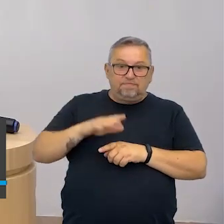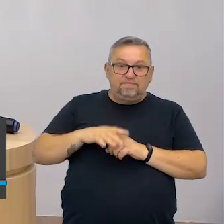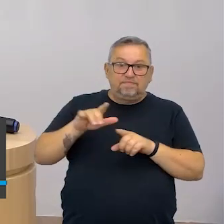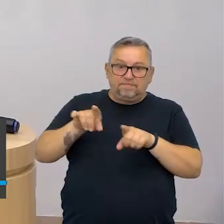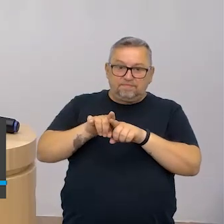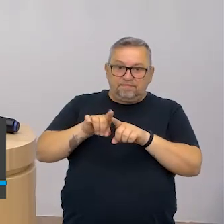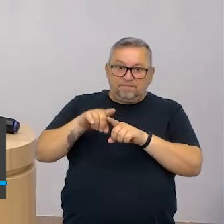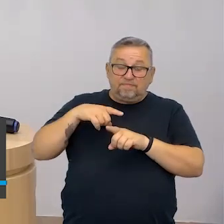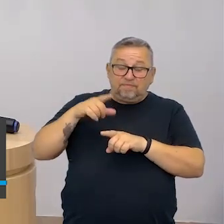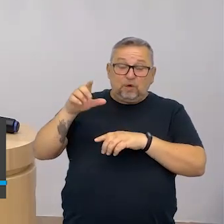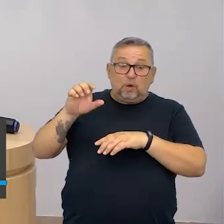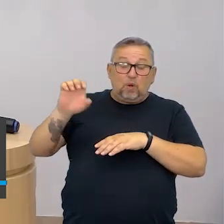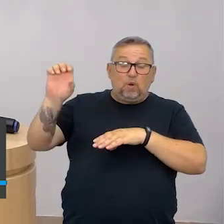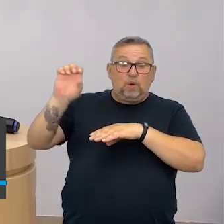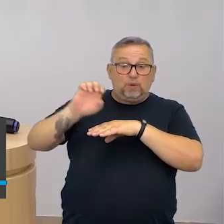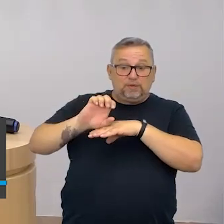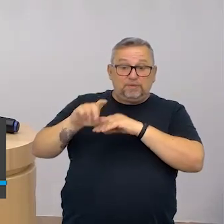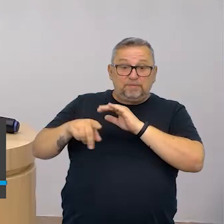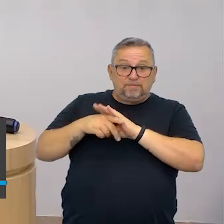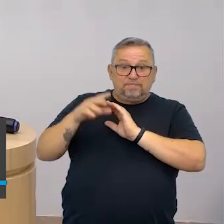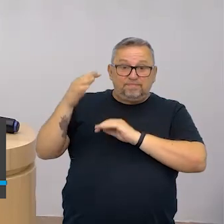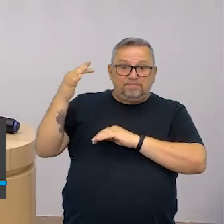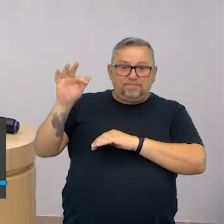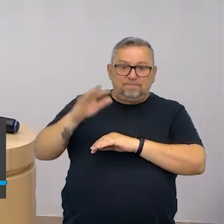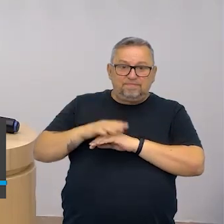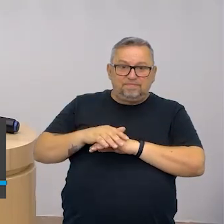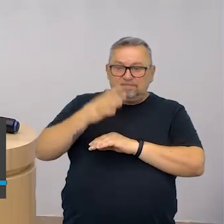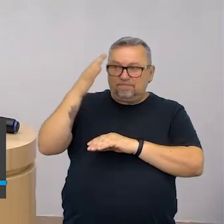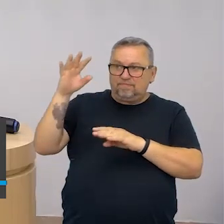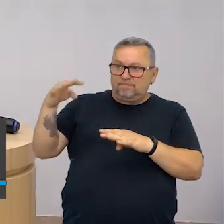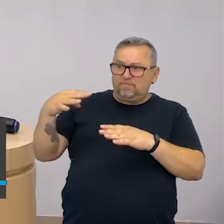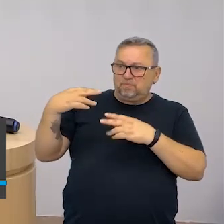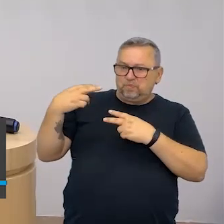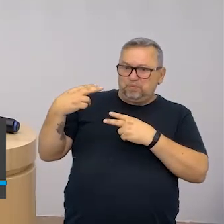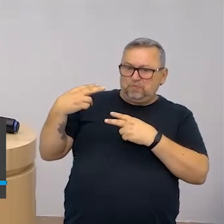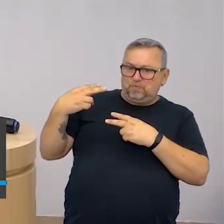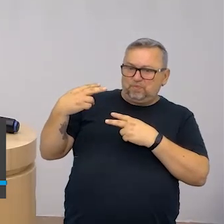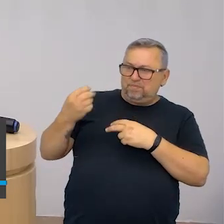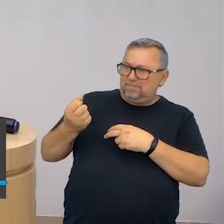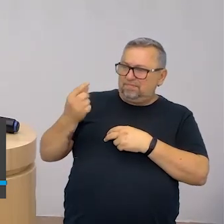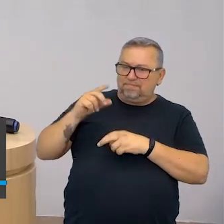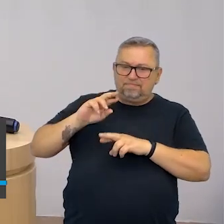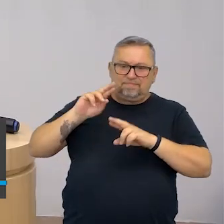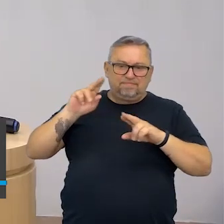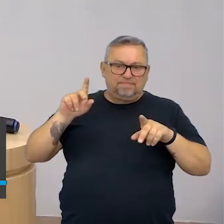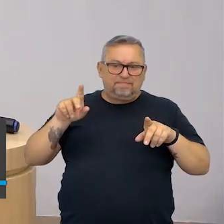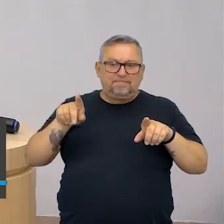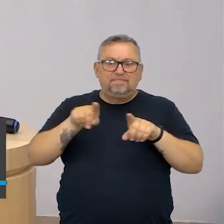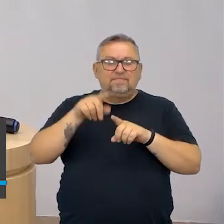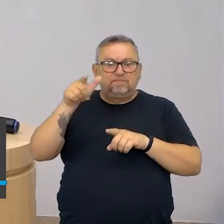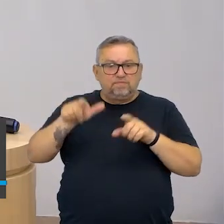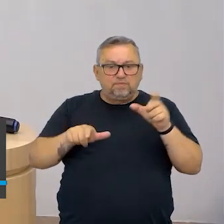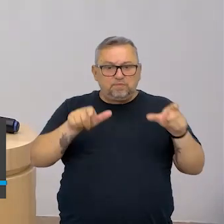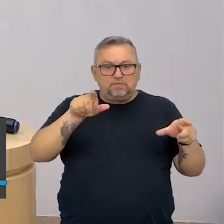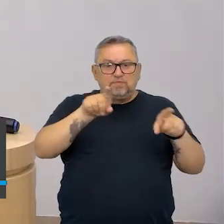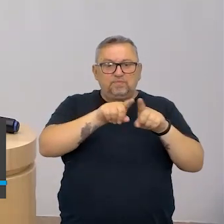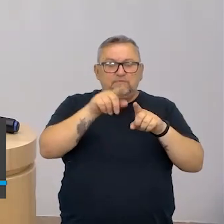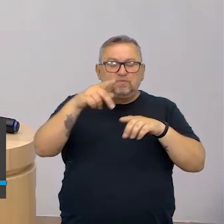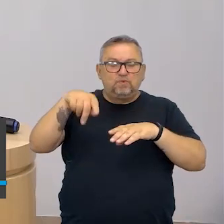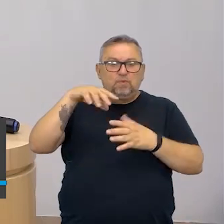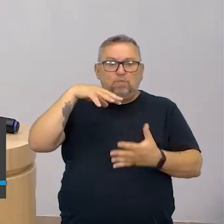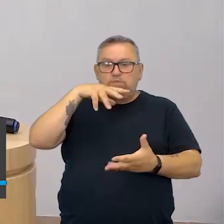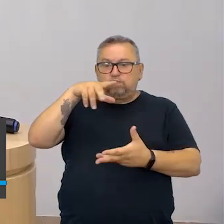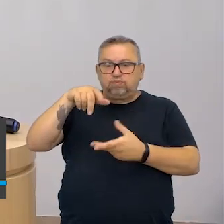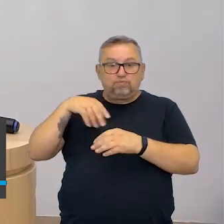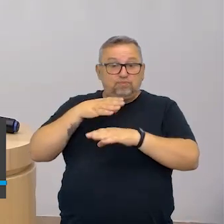um estrangeiro, né, na França, né, havia outros estrangeiros além dele, né, havia outras pessoas de outras partes do